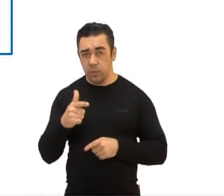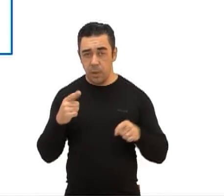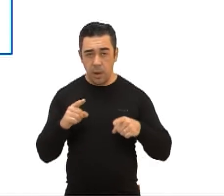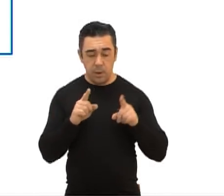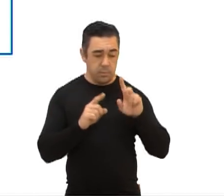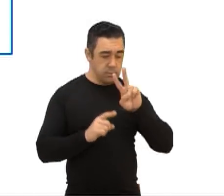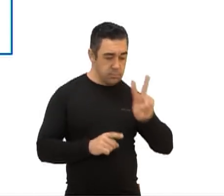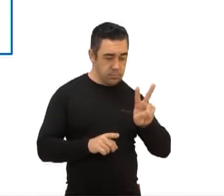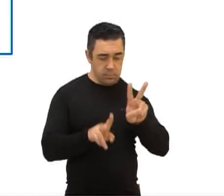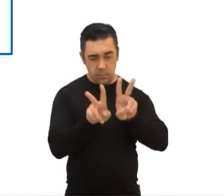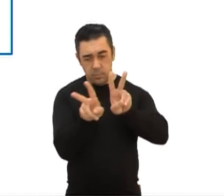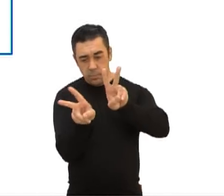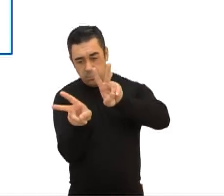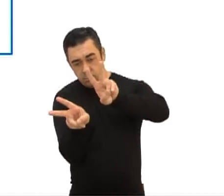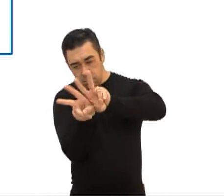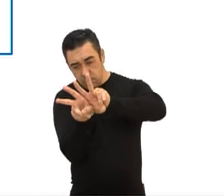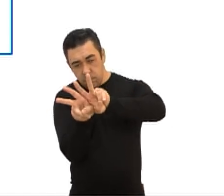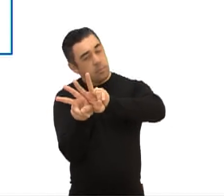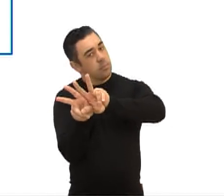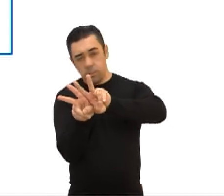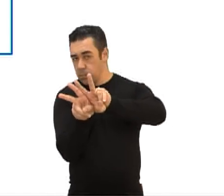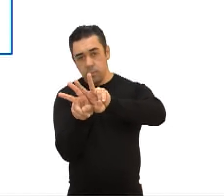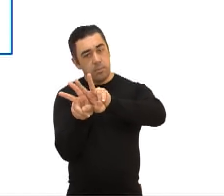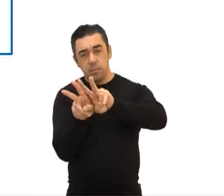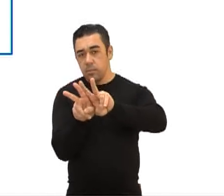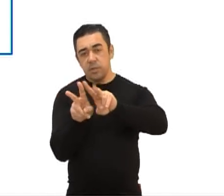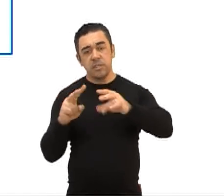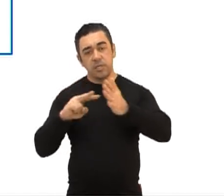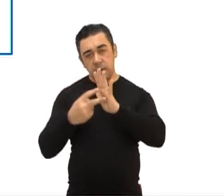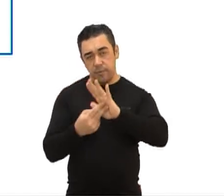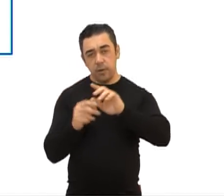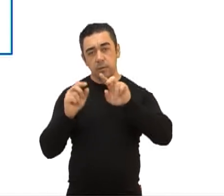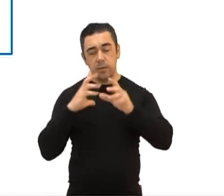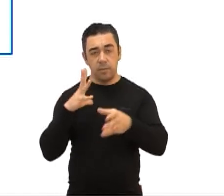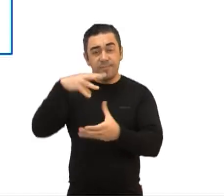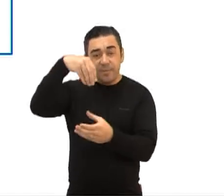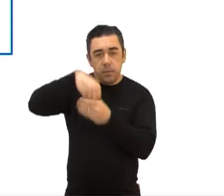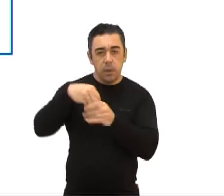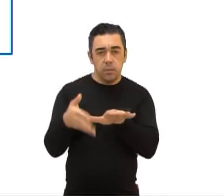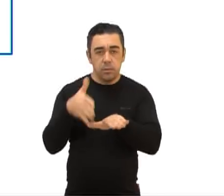lado a lado, né? Ou seja, possuem